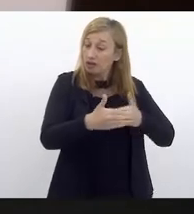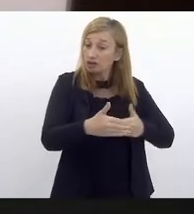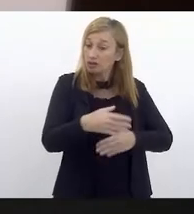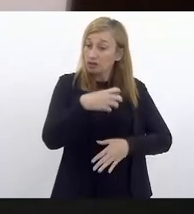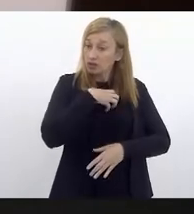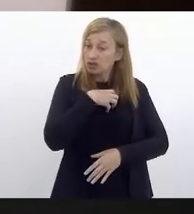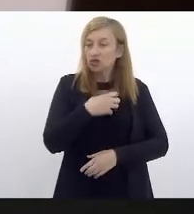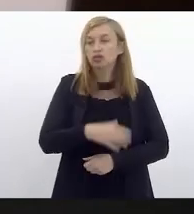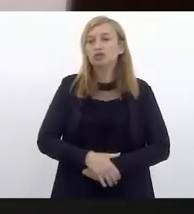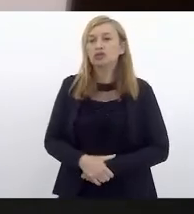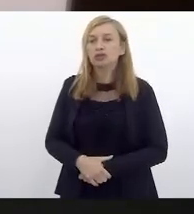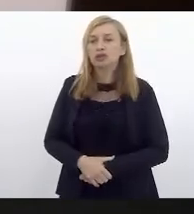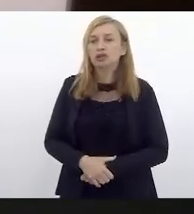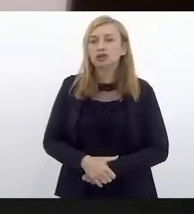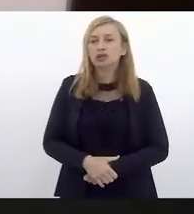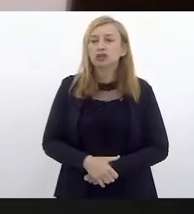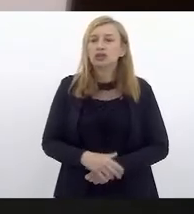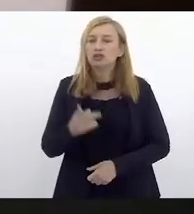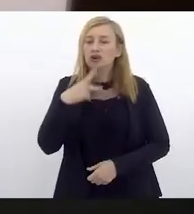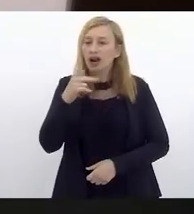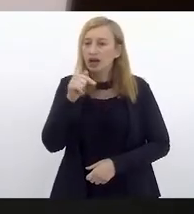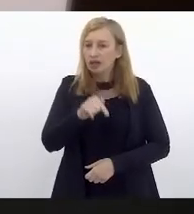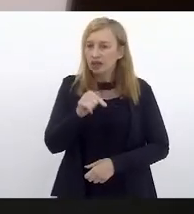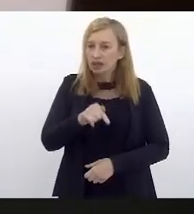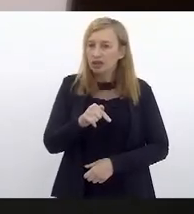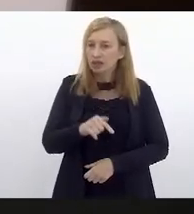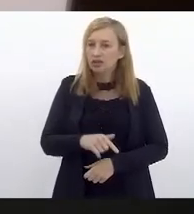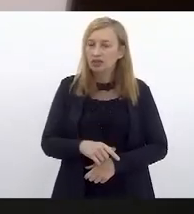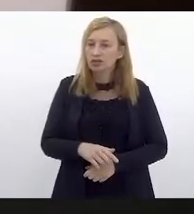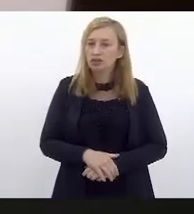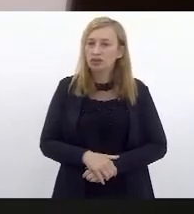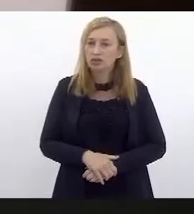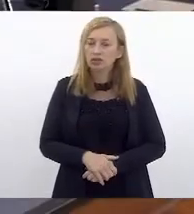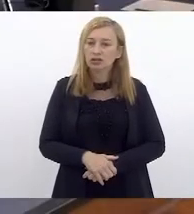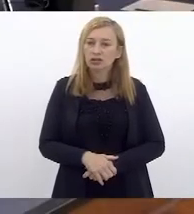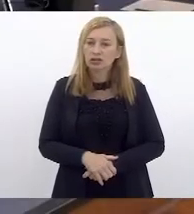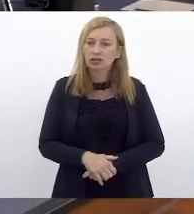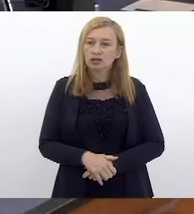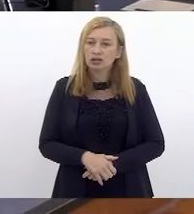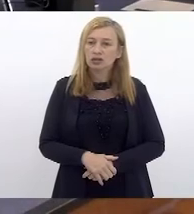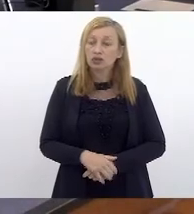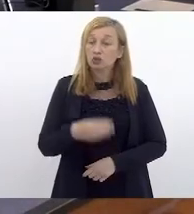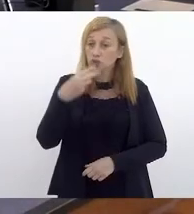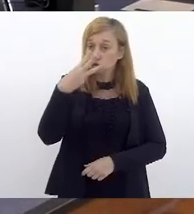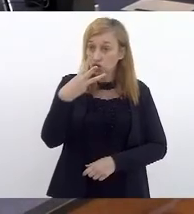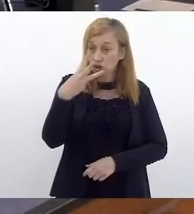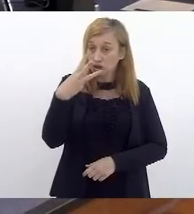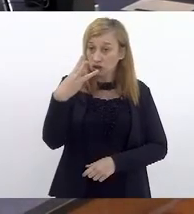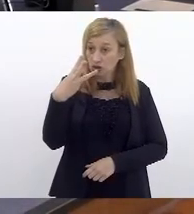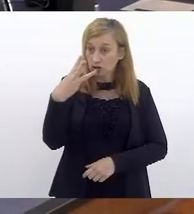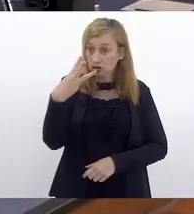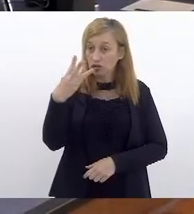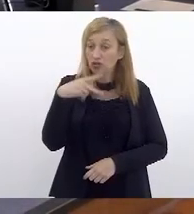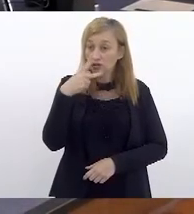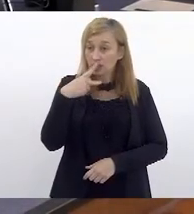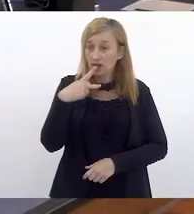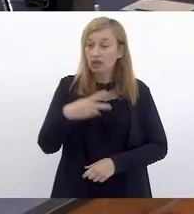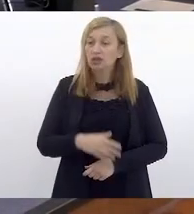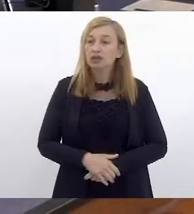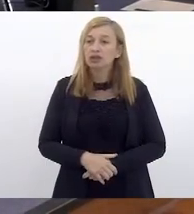sentido. Então, era o comentário que eu queria fazer a respeito dos três que